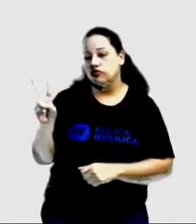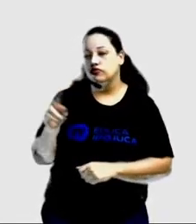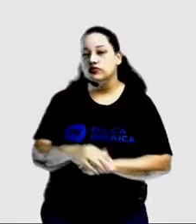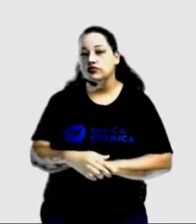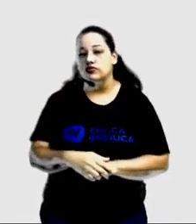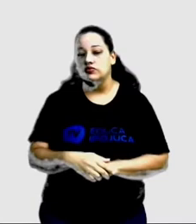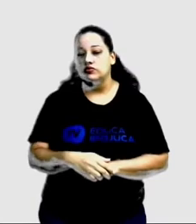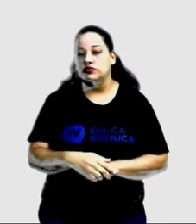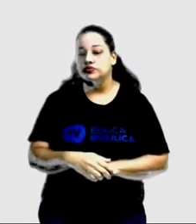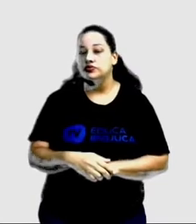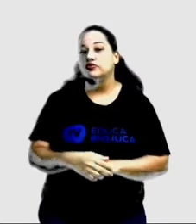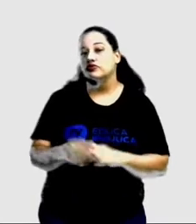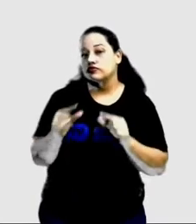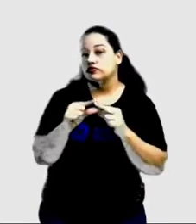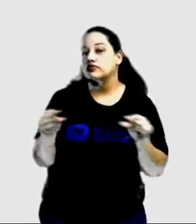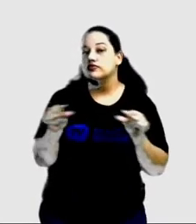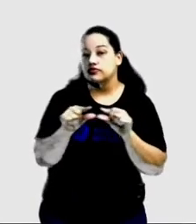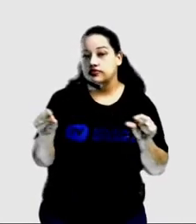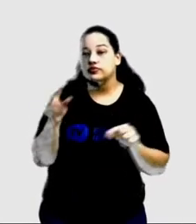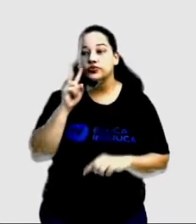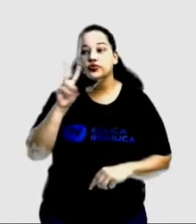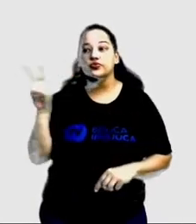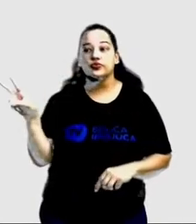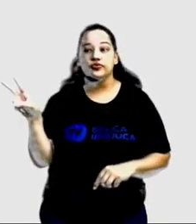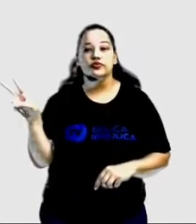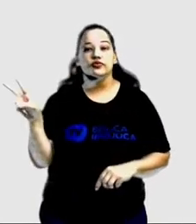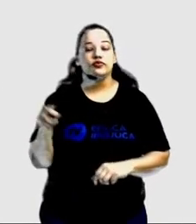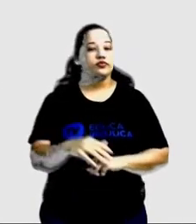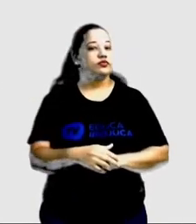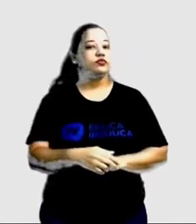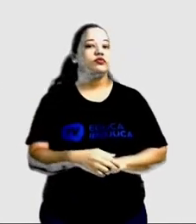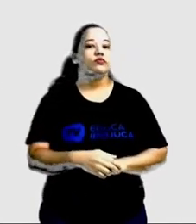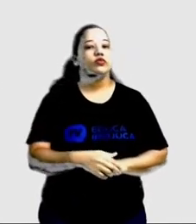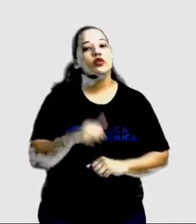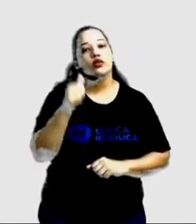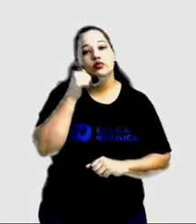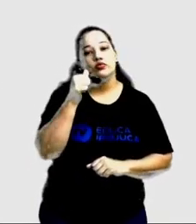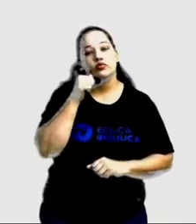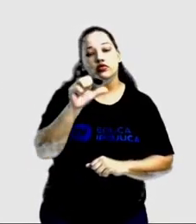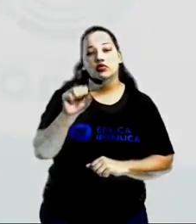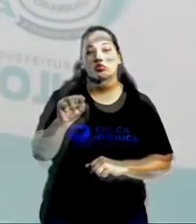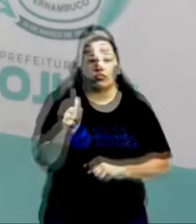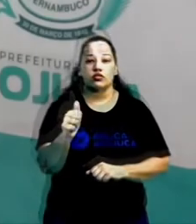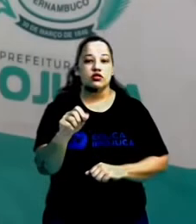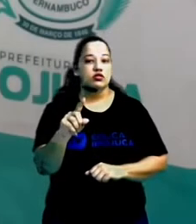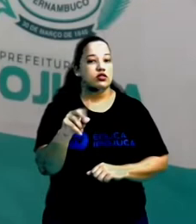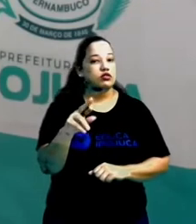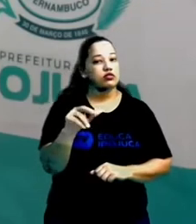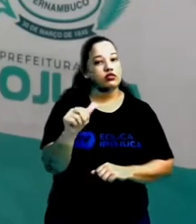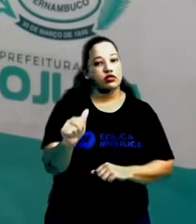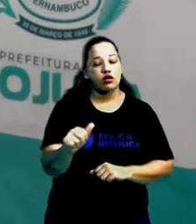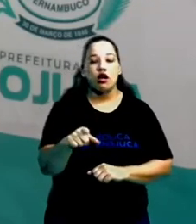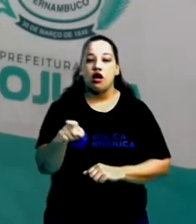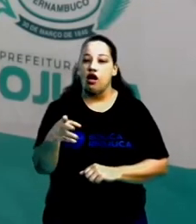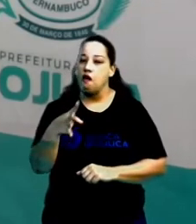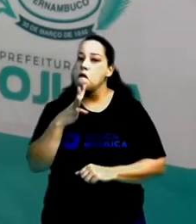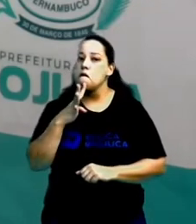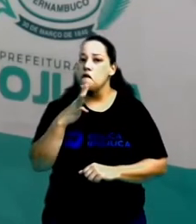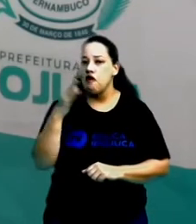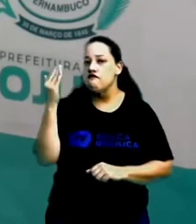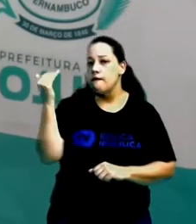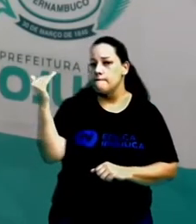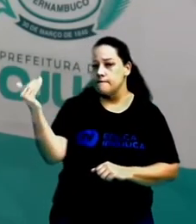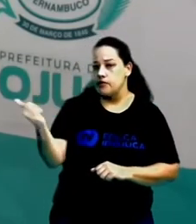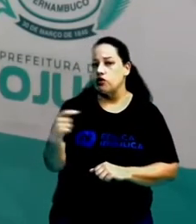known for her romance films. Ou seja, a Sandra Bullock, ela é muito conhecida por seus